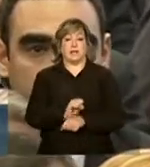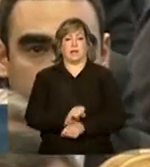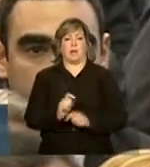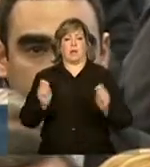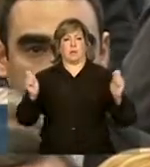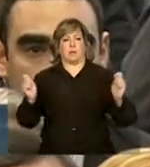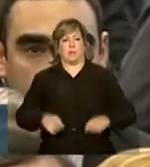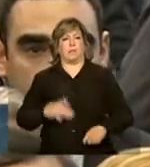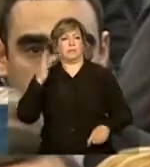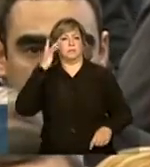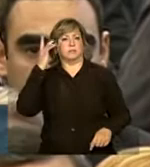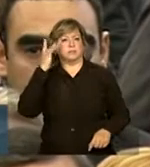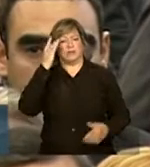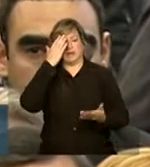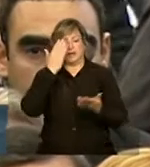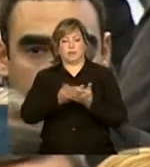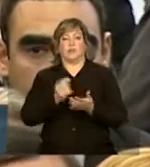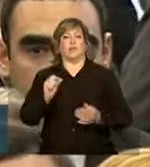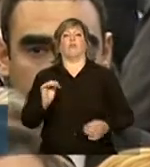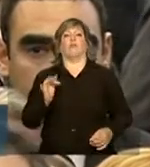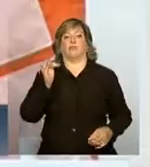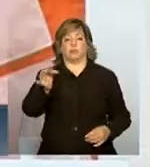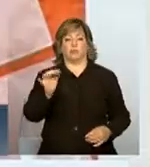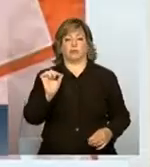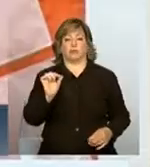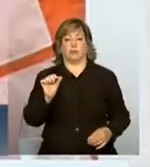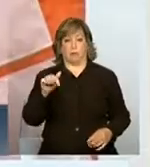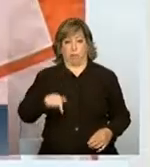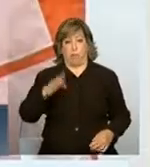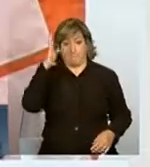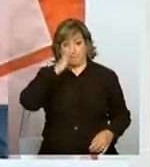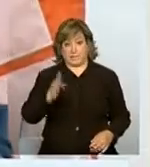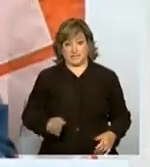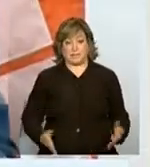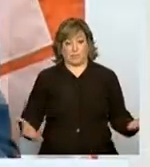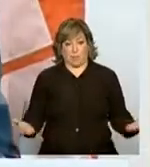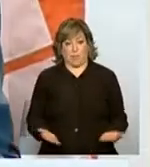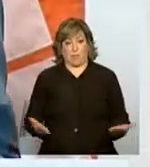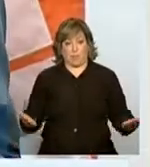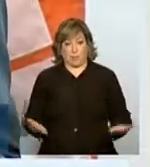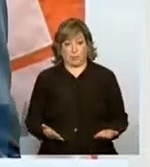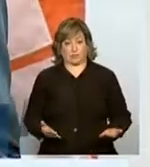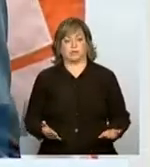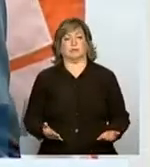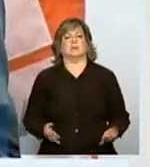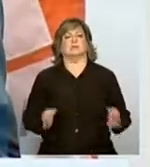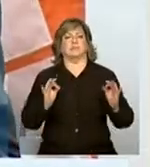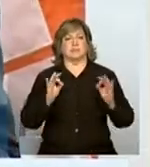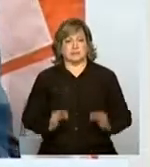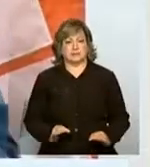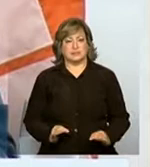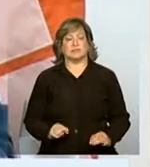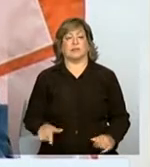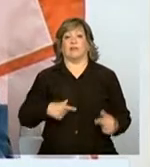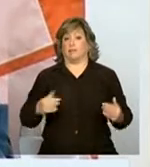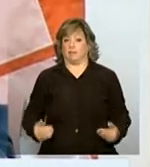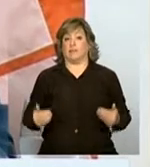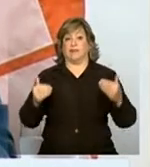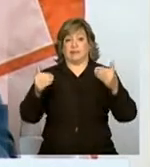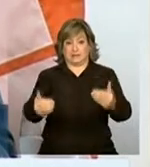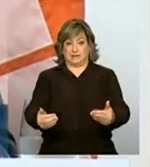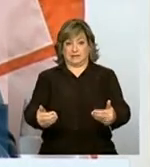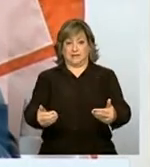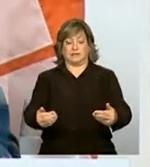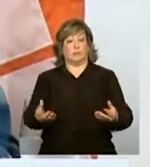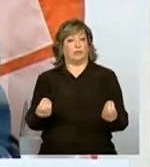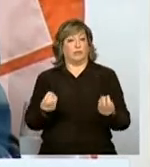competência e crença no futuro. No Brasil de hoje, o Brasil de hoje, sem dúvida, avança, e